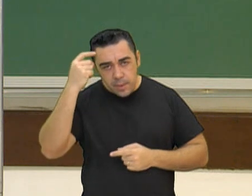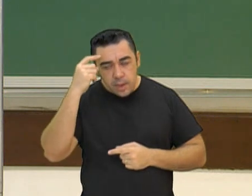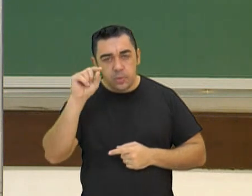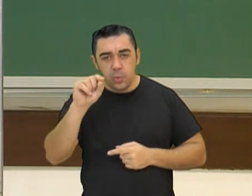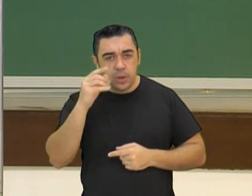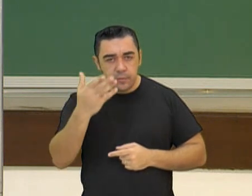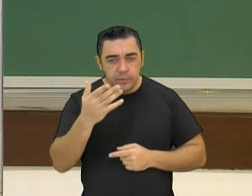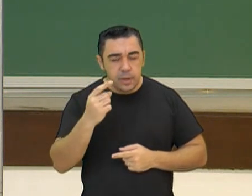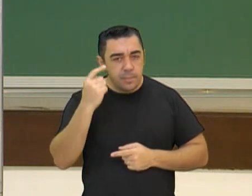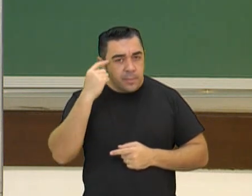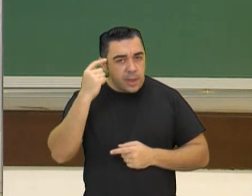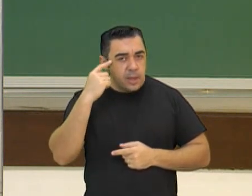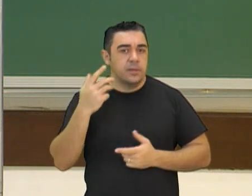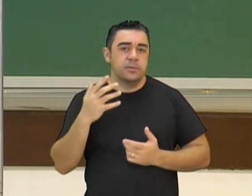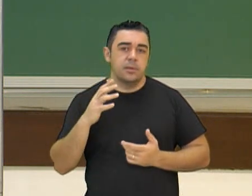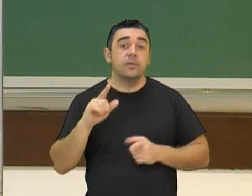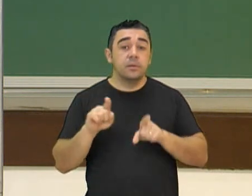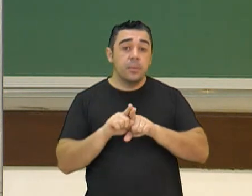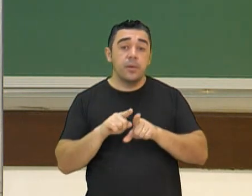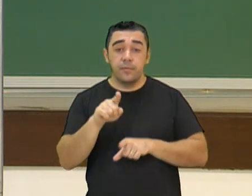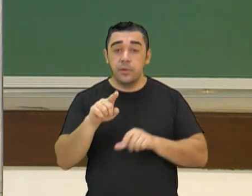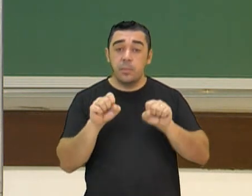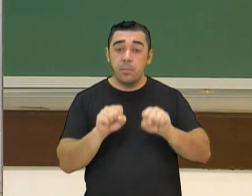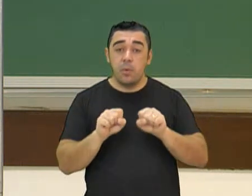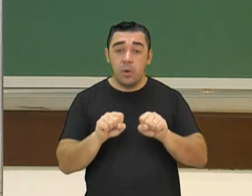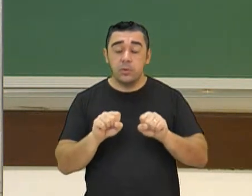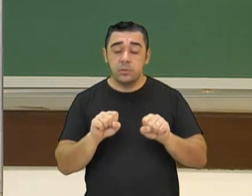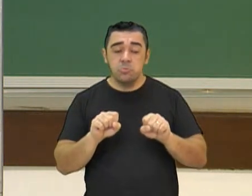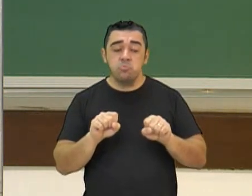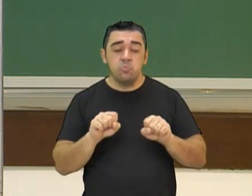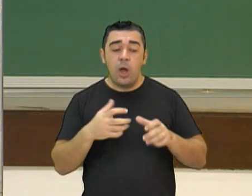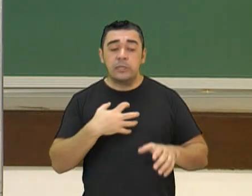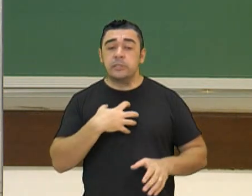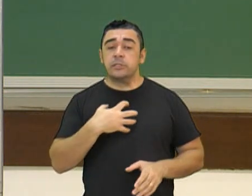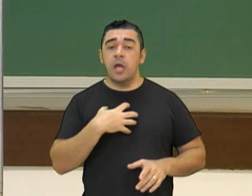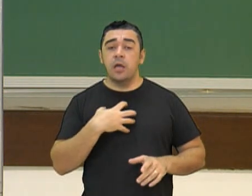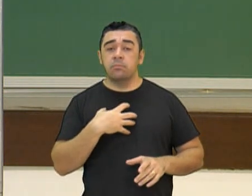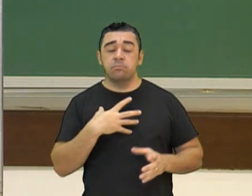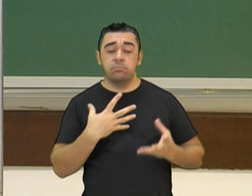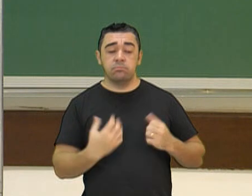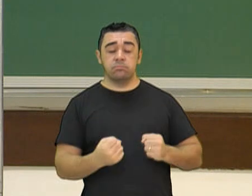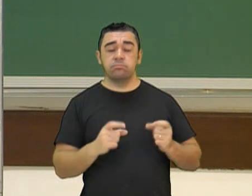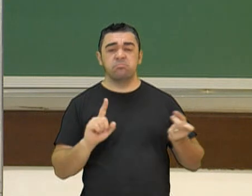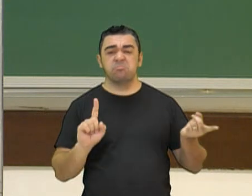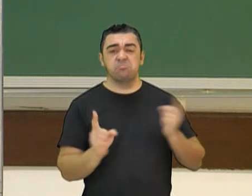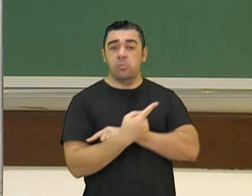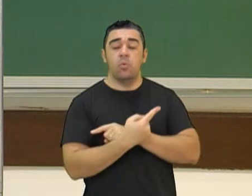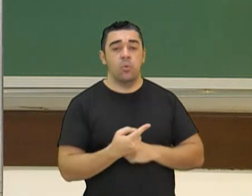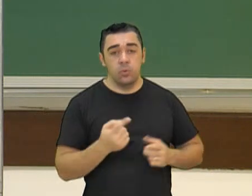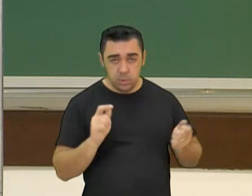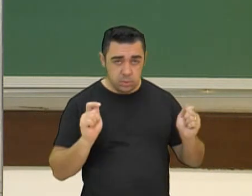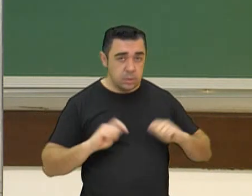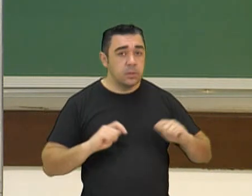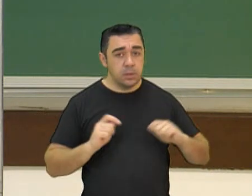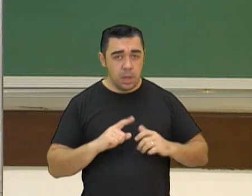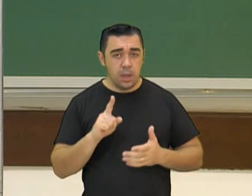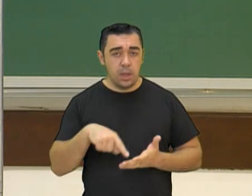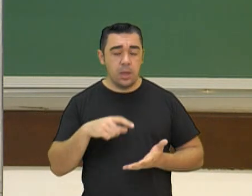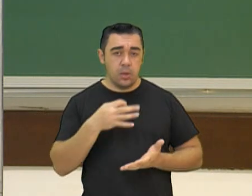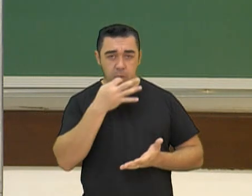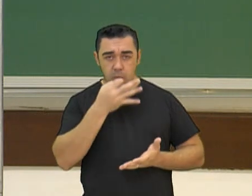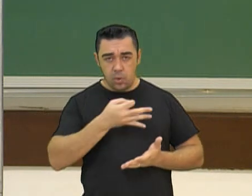determinada situação, né? Inclusive você pode contra-argumentar, né? Geralmente esse posicionamento,